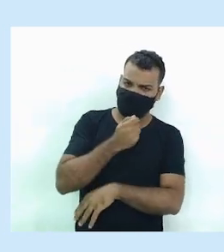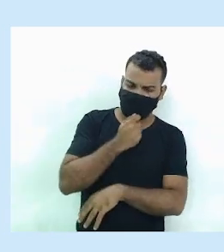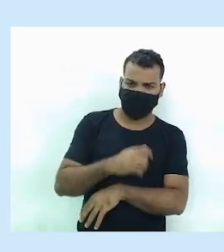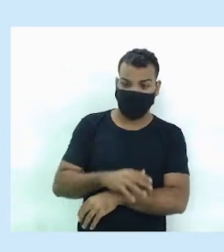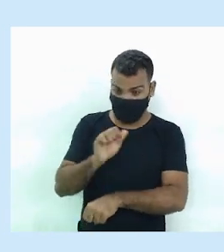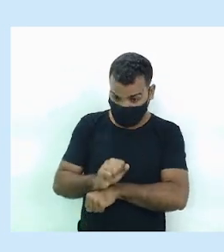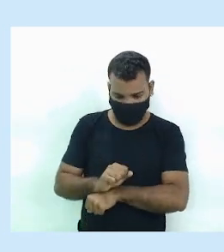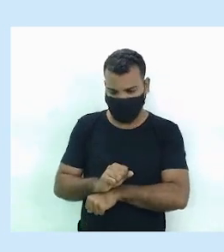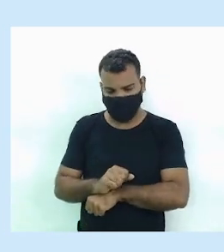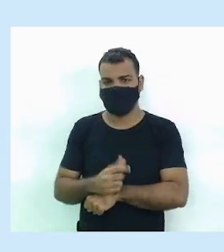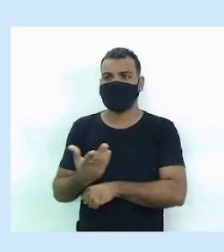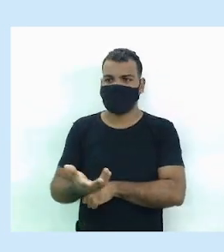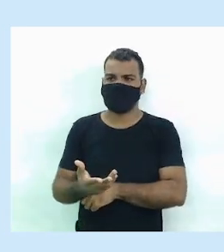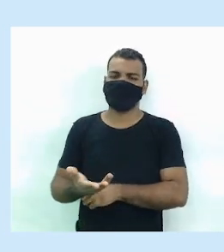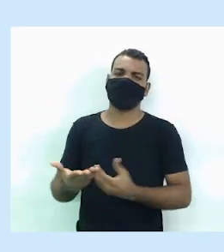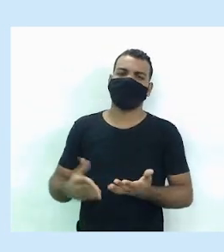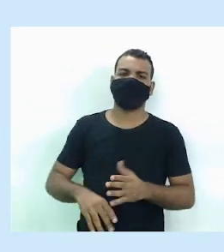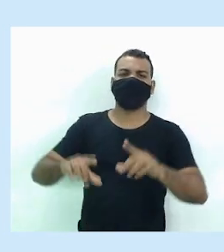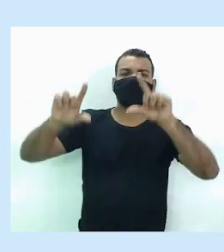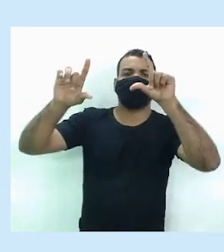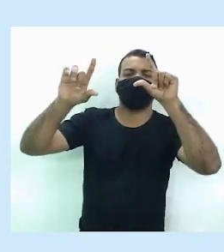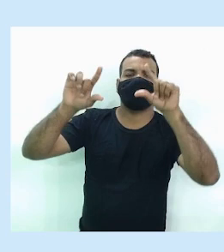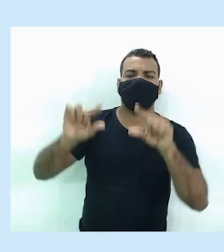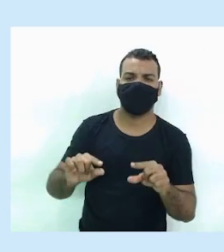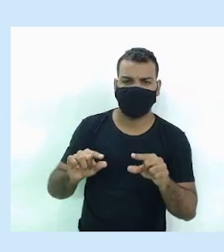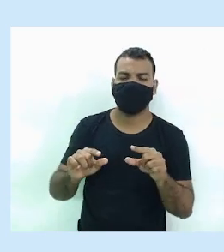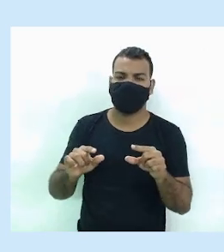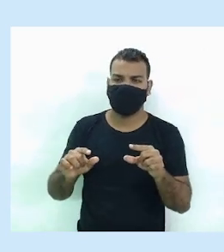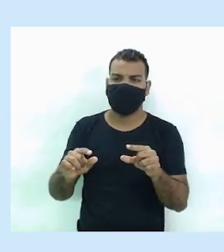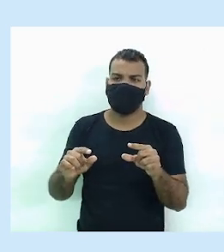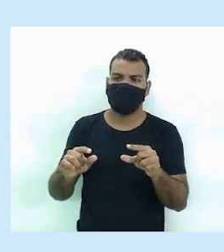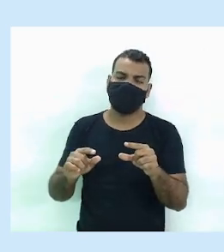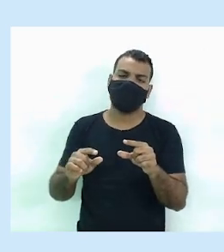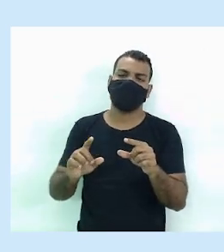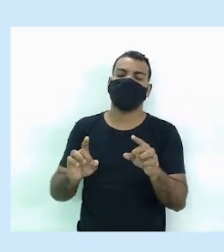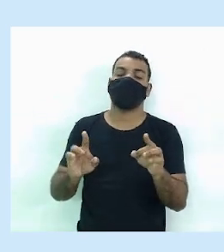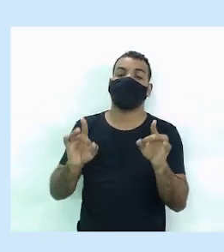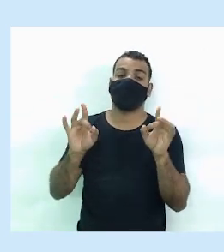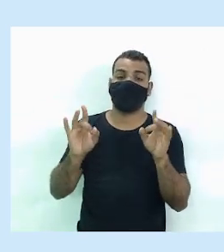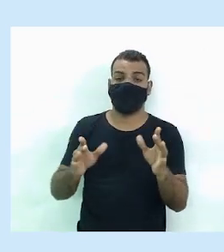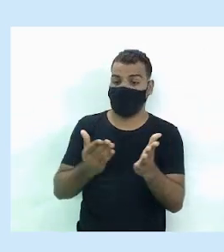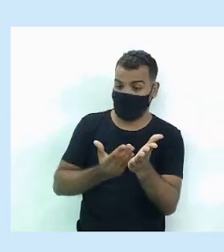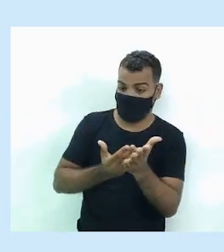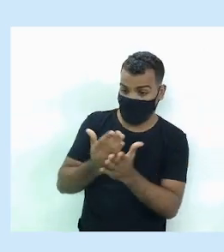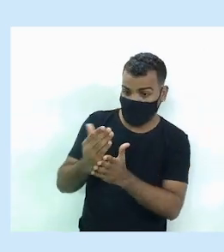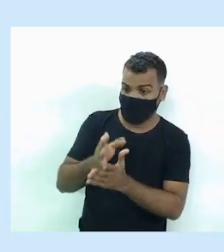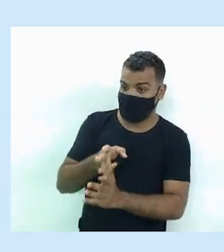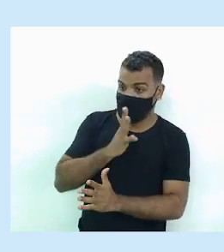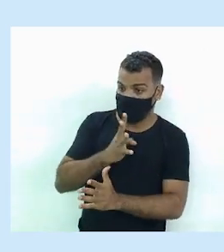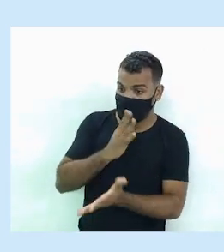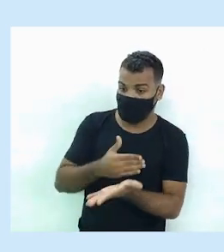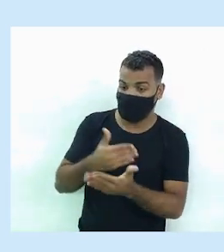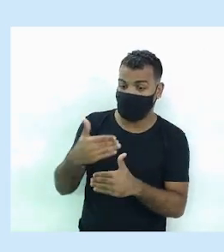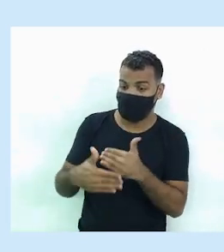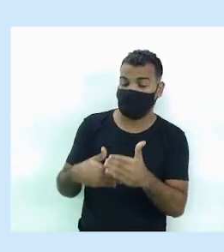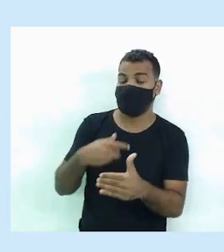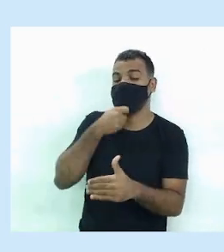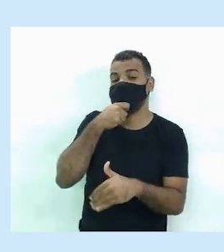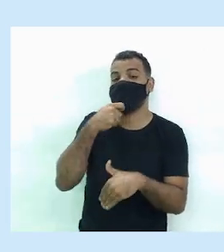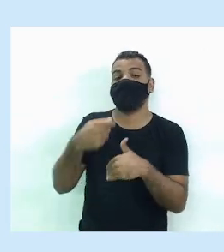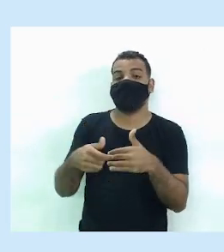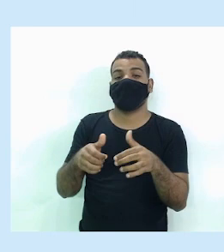parou, mas diminuiu literalmente, né? Ele só vai começar a crescer com a